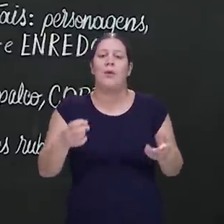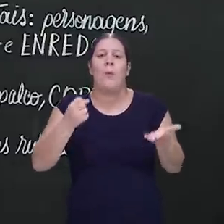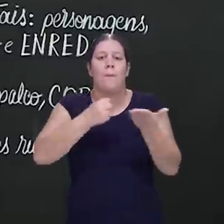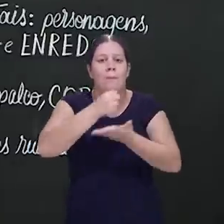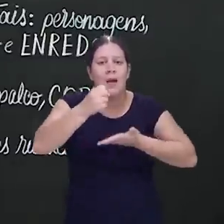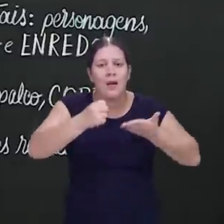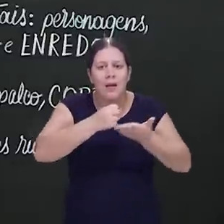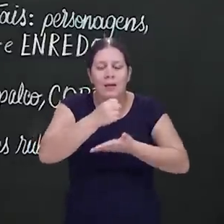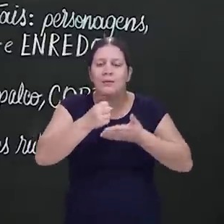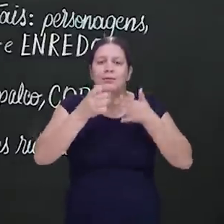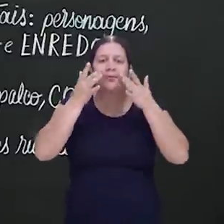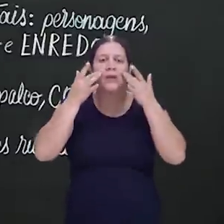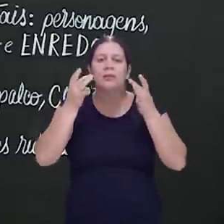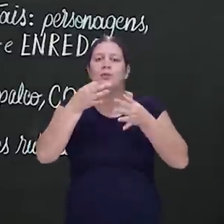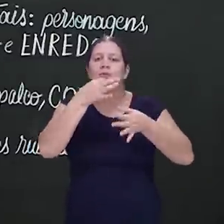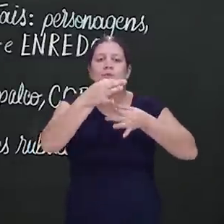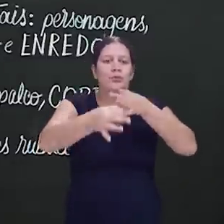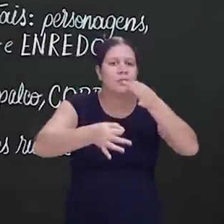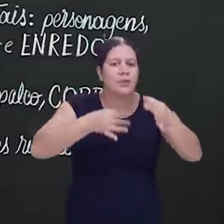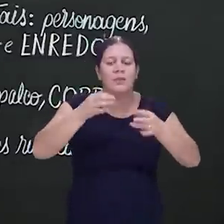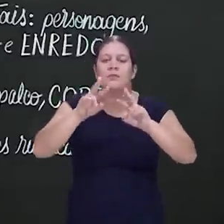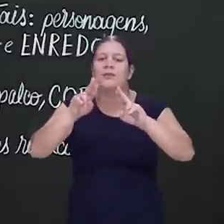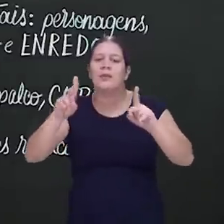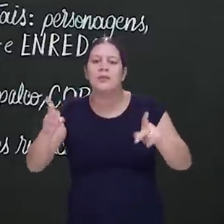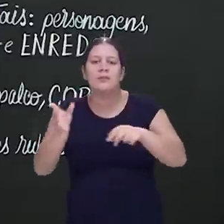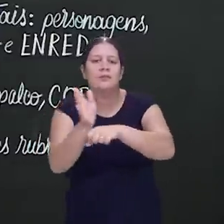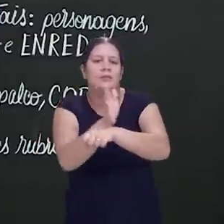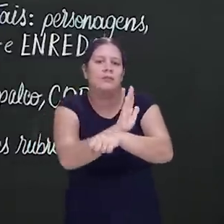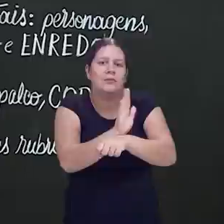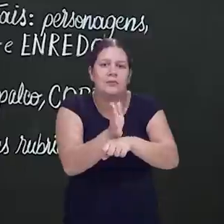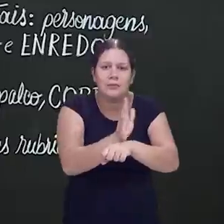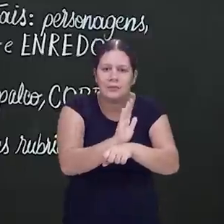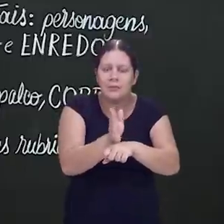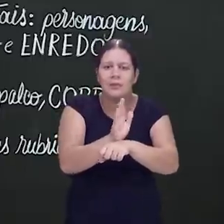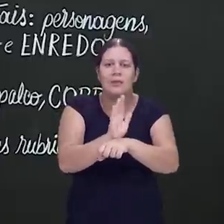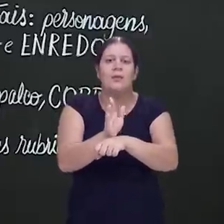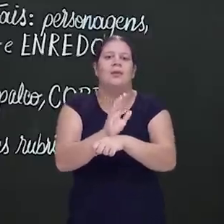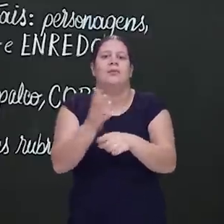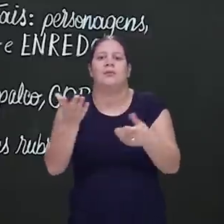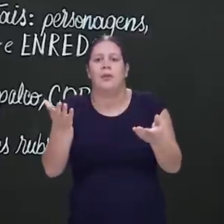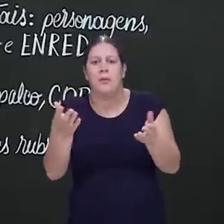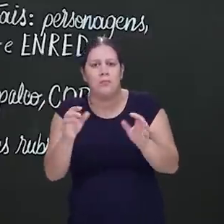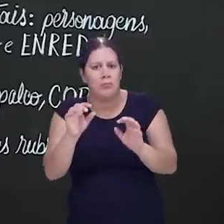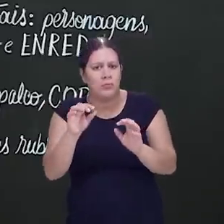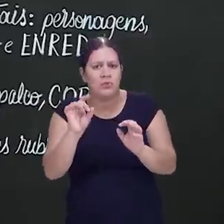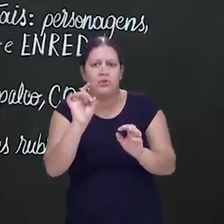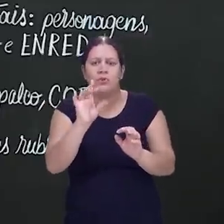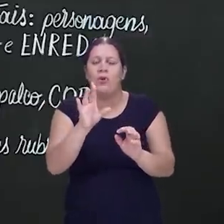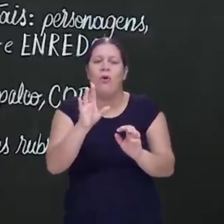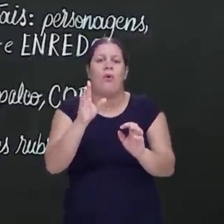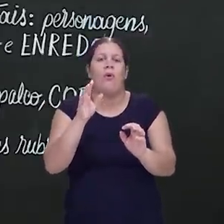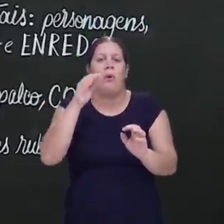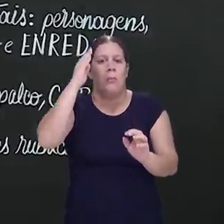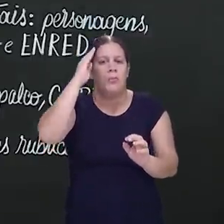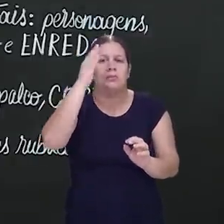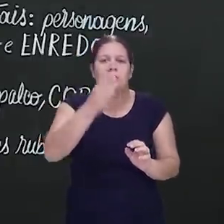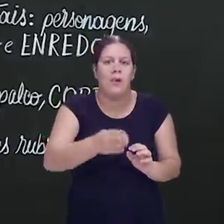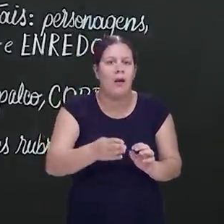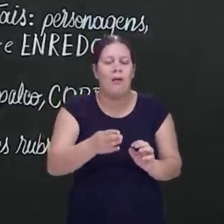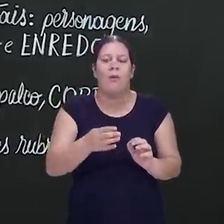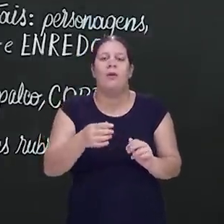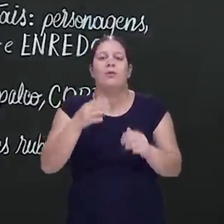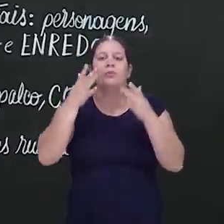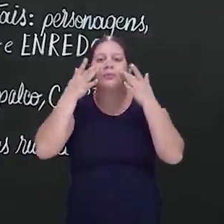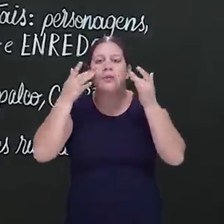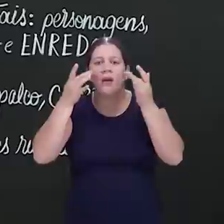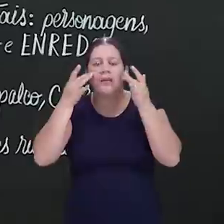é a sugestão. Diferente da TV e do cinema, que os elementos são muito explícitos, muito marcados, a gente tem no teatro a possibilidade